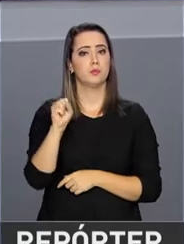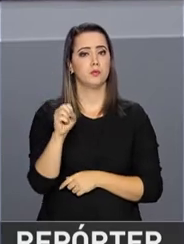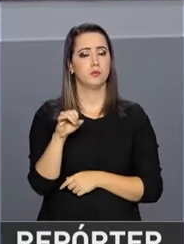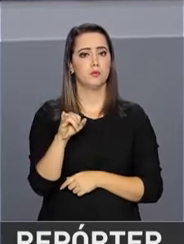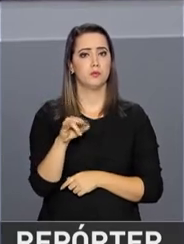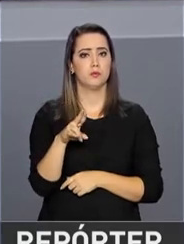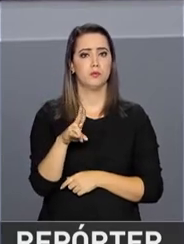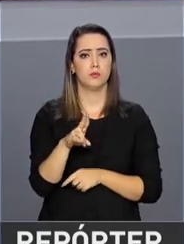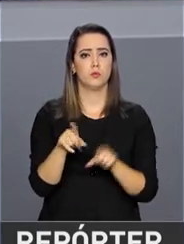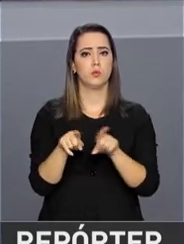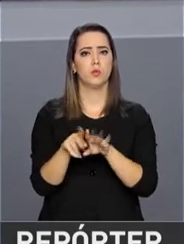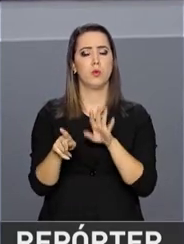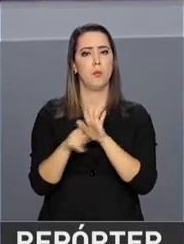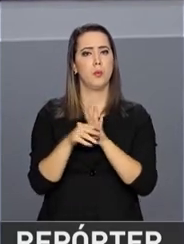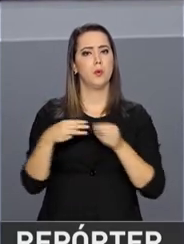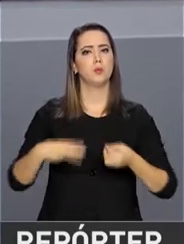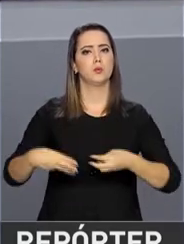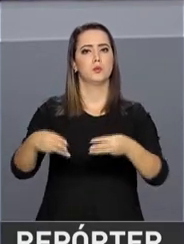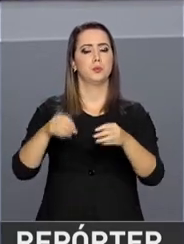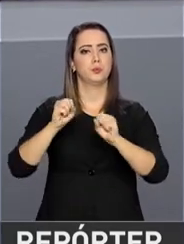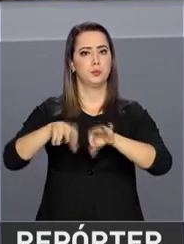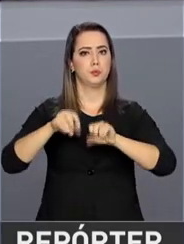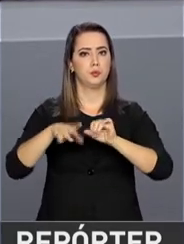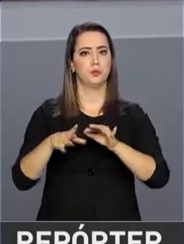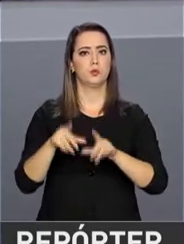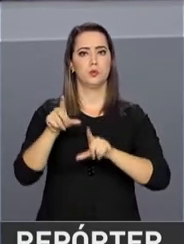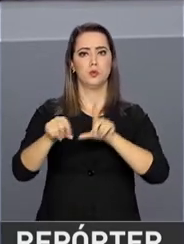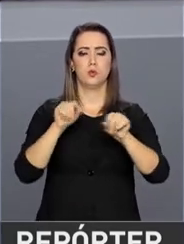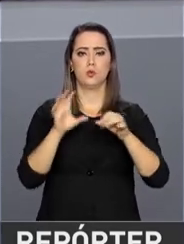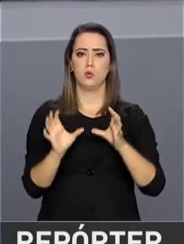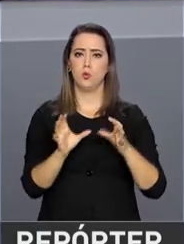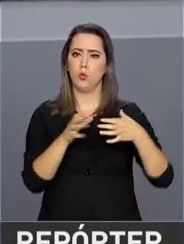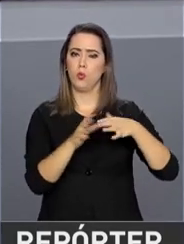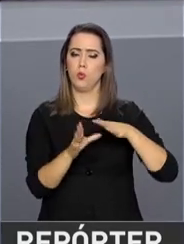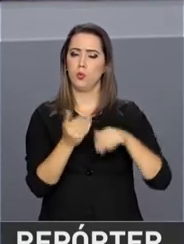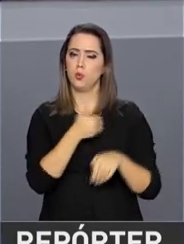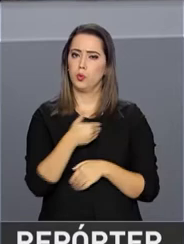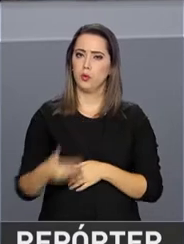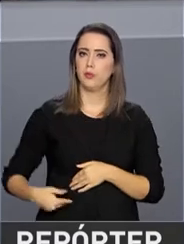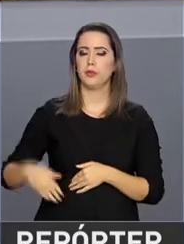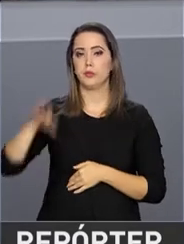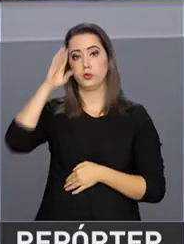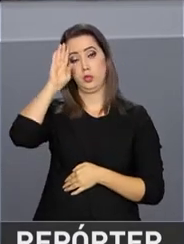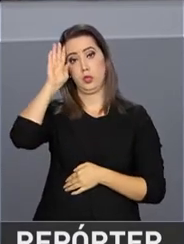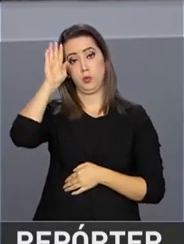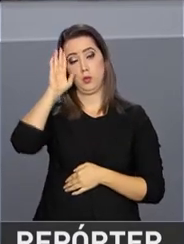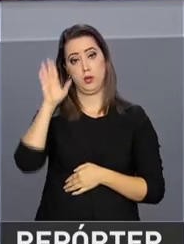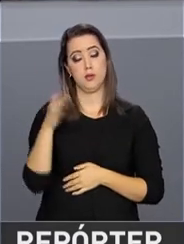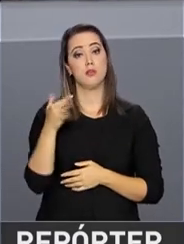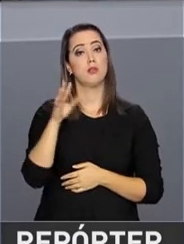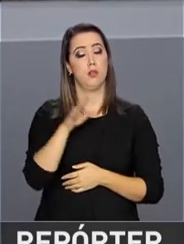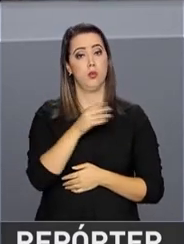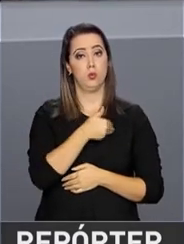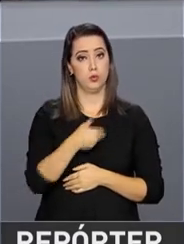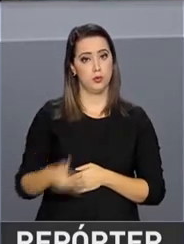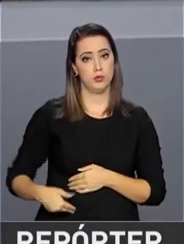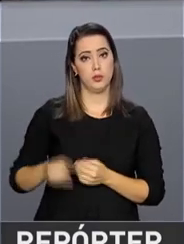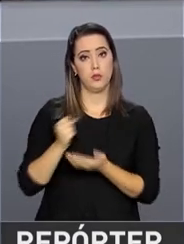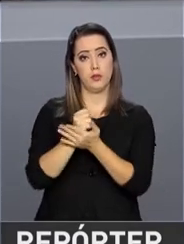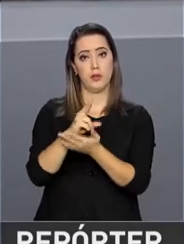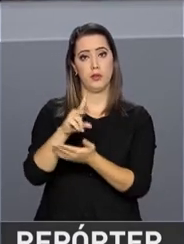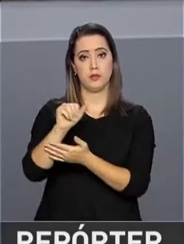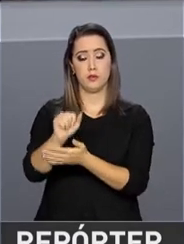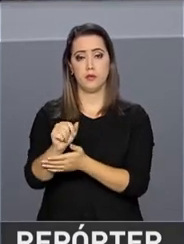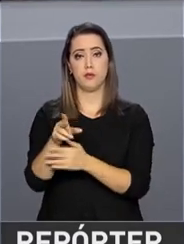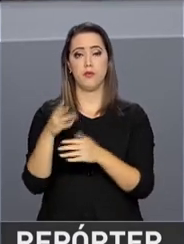do ministério da educação por meio do qual instruções instituições públicas de educação superior oferecem vagas a estudantes com base